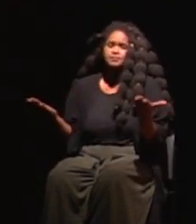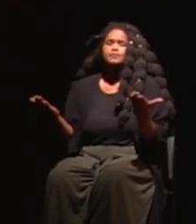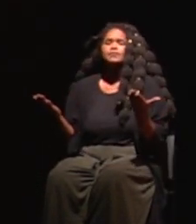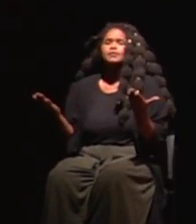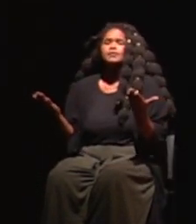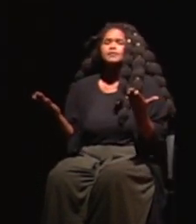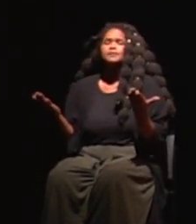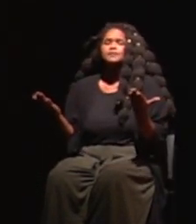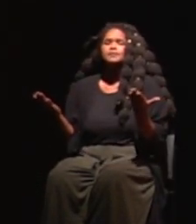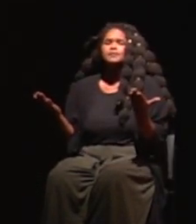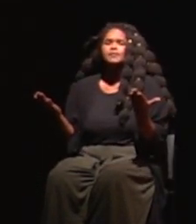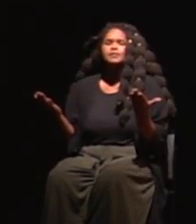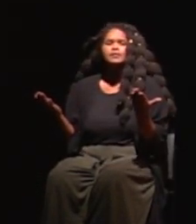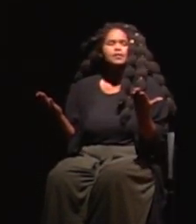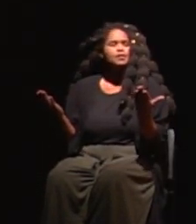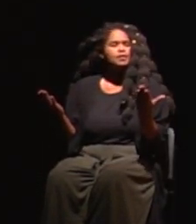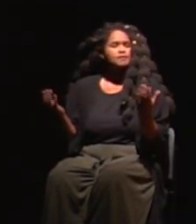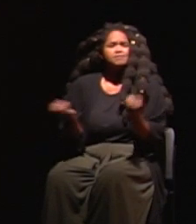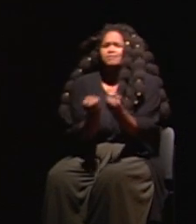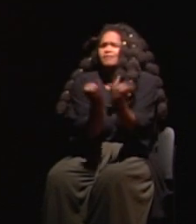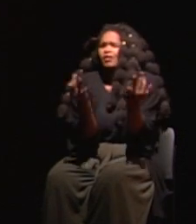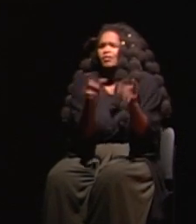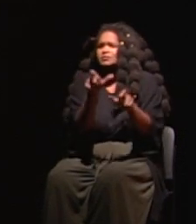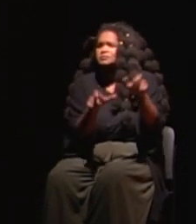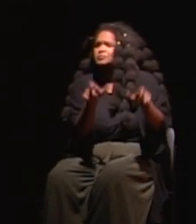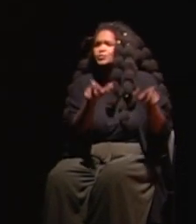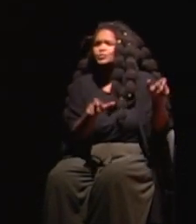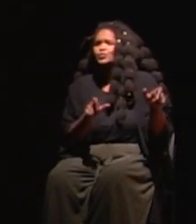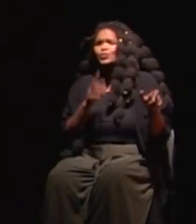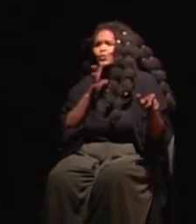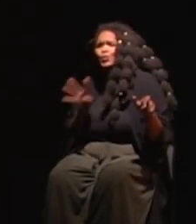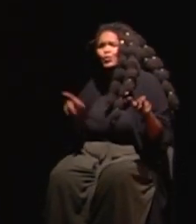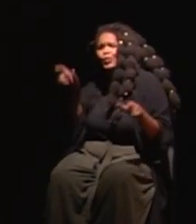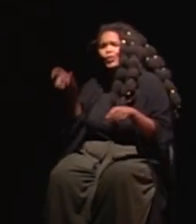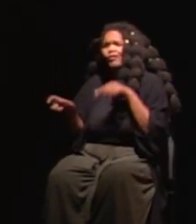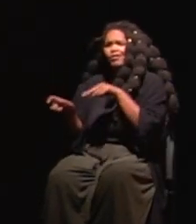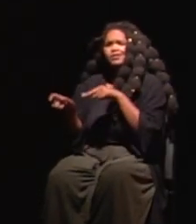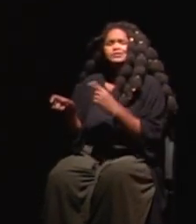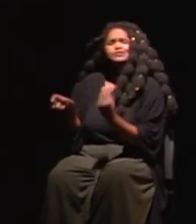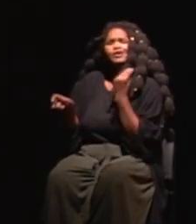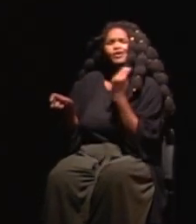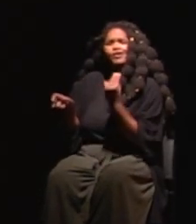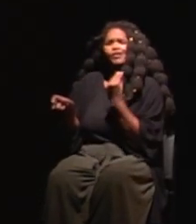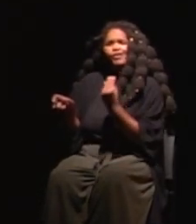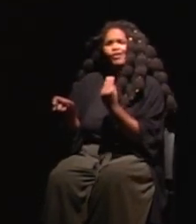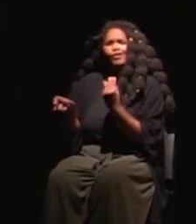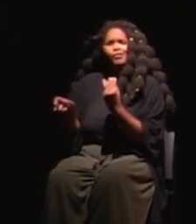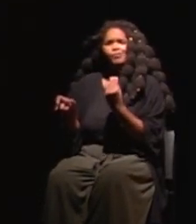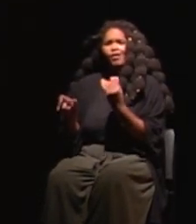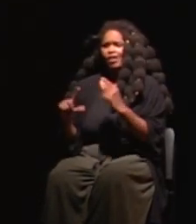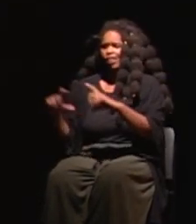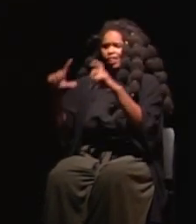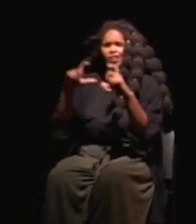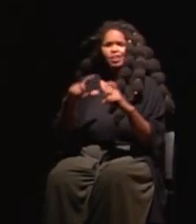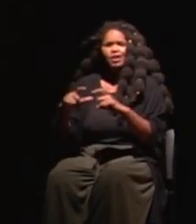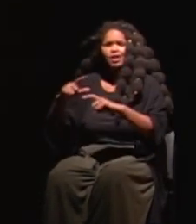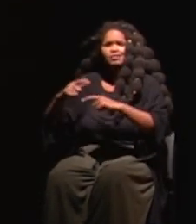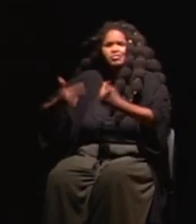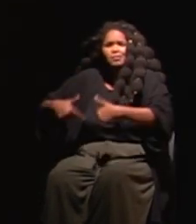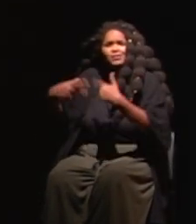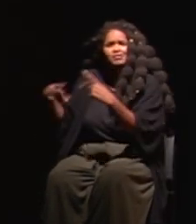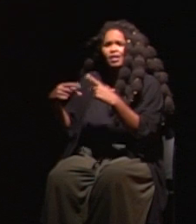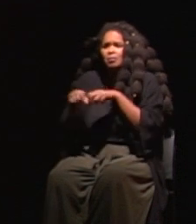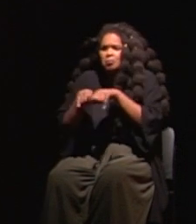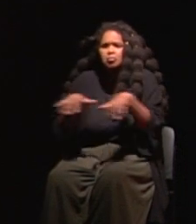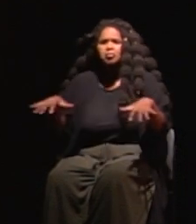é que muita gente, né, não conhece esse nome? Como é que esse trabalho não circula na sociedade? Né?